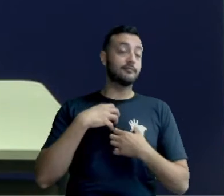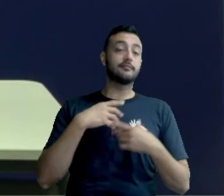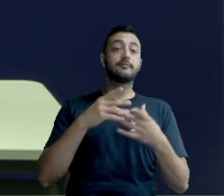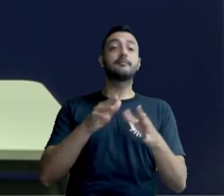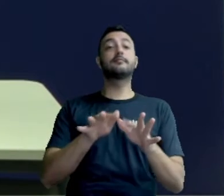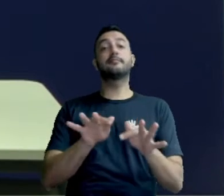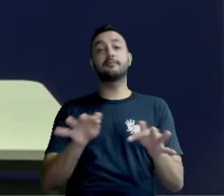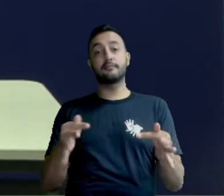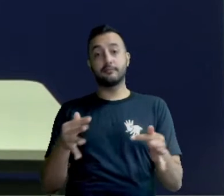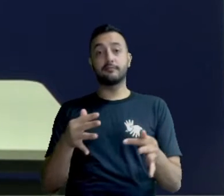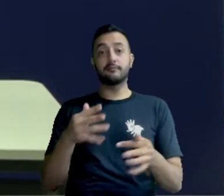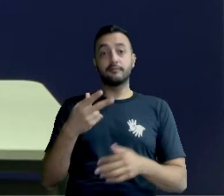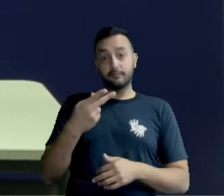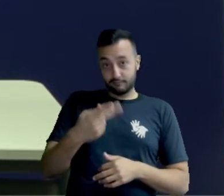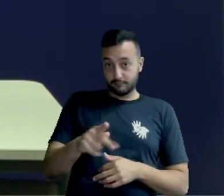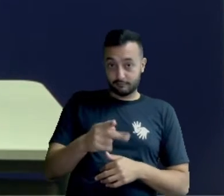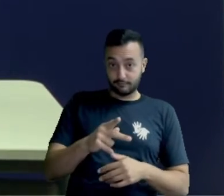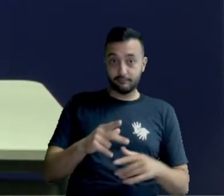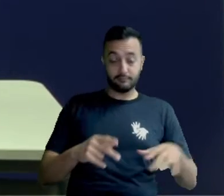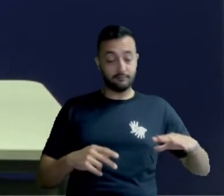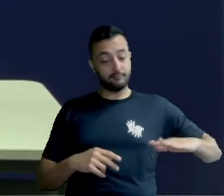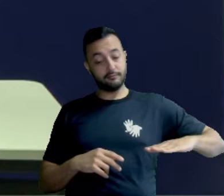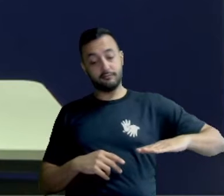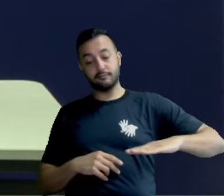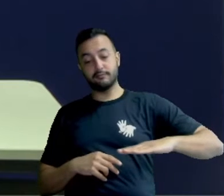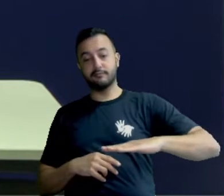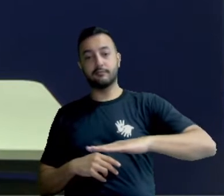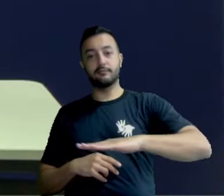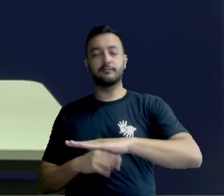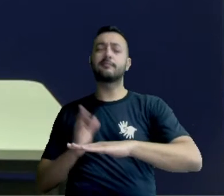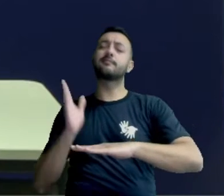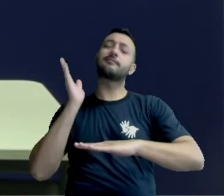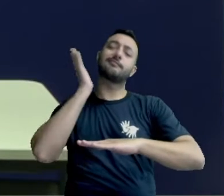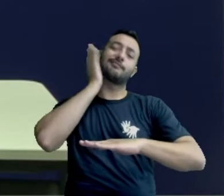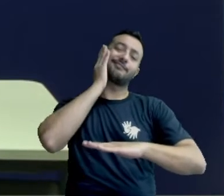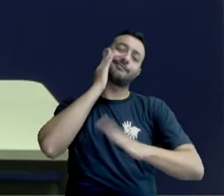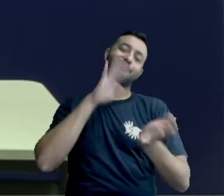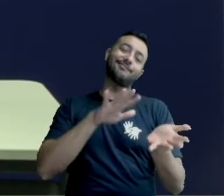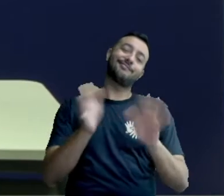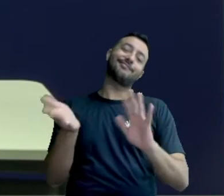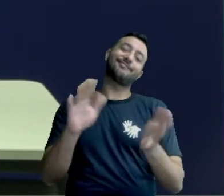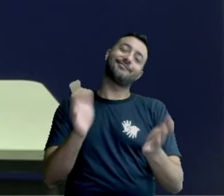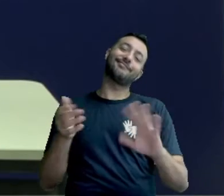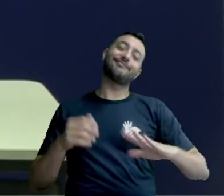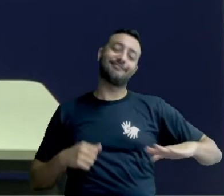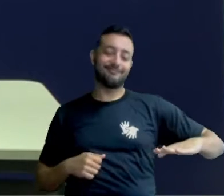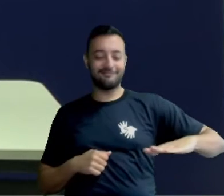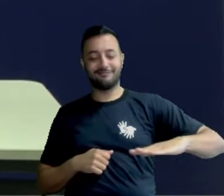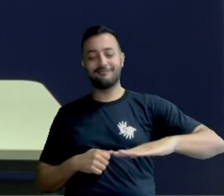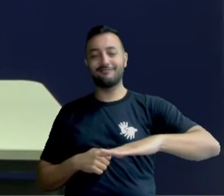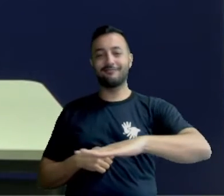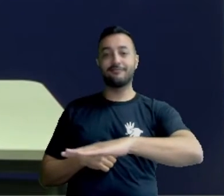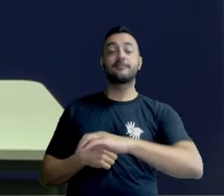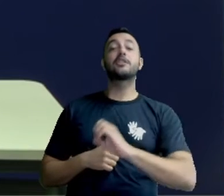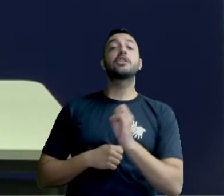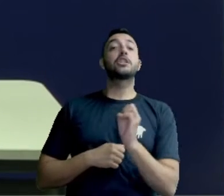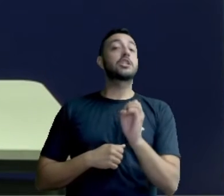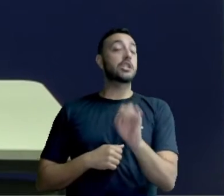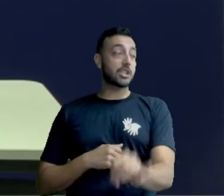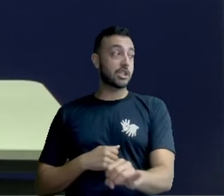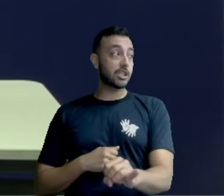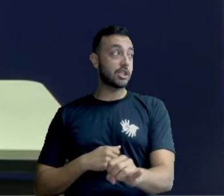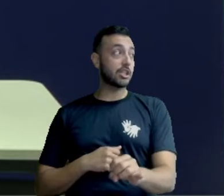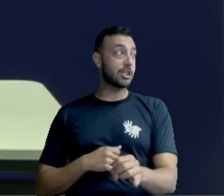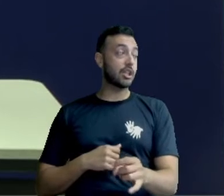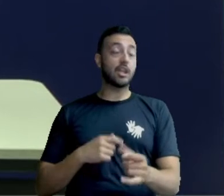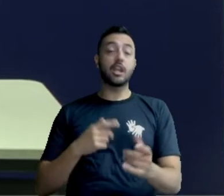simples fato dele se deslocar, a gente sabe que ele está em movimento. Se eu colocar um